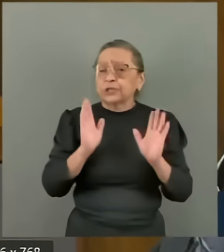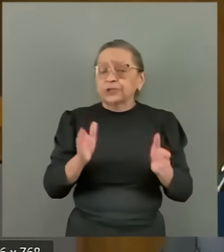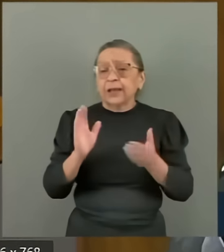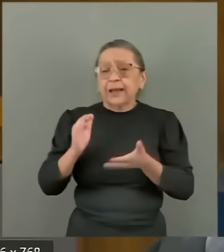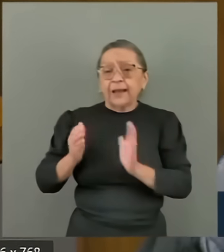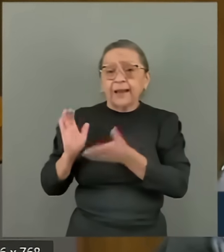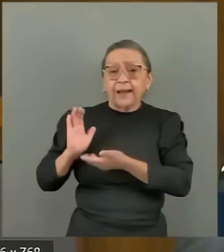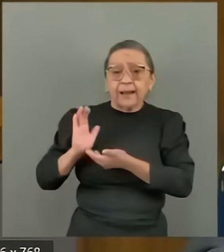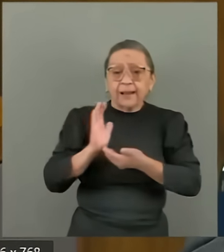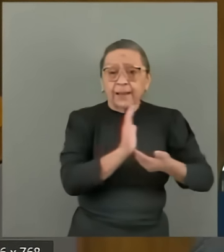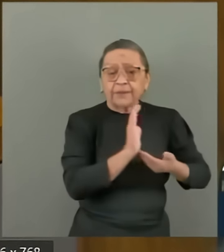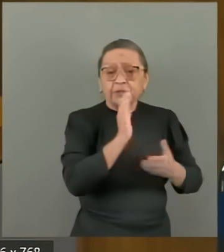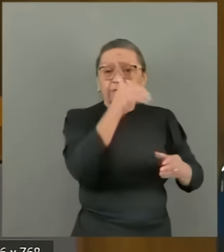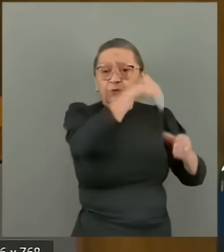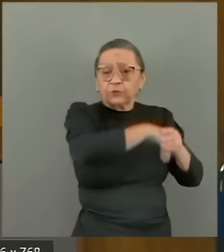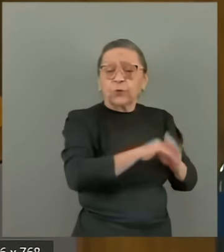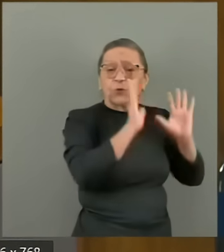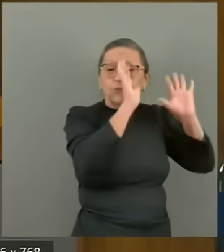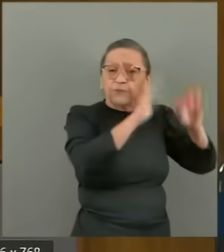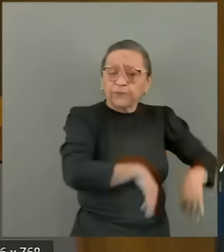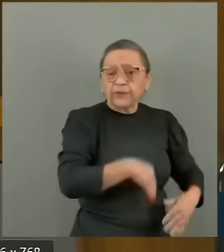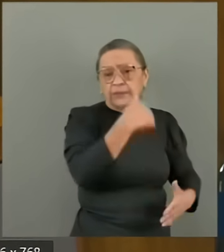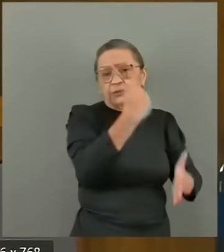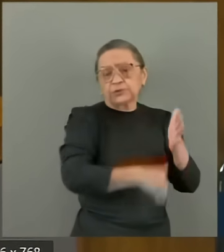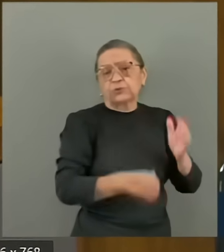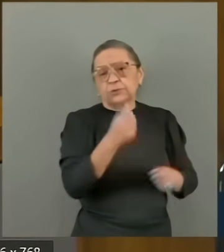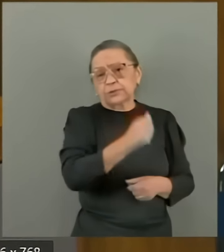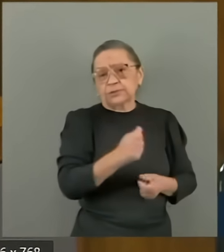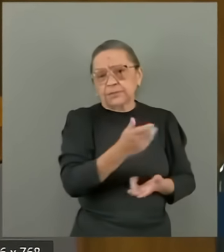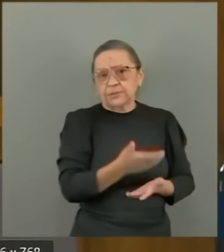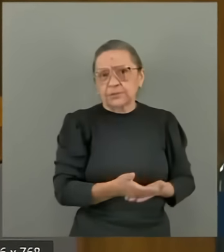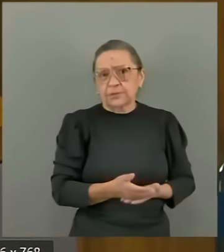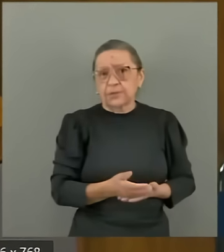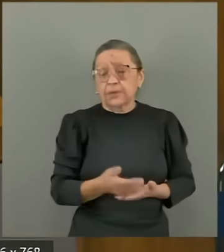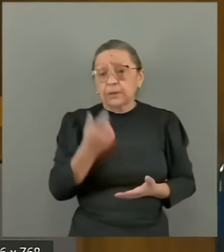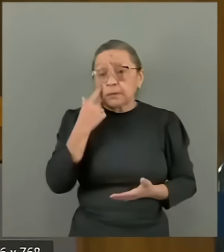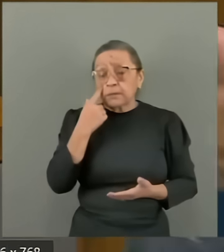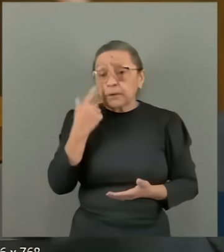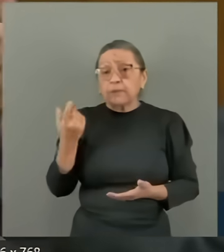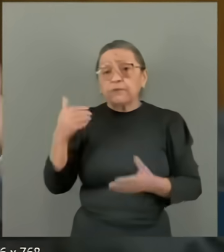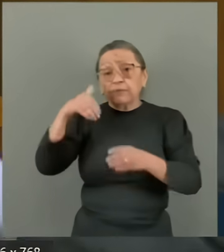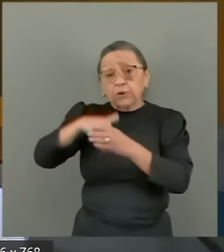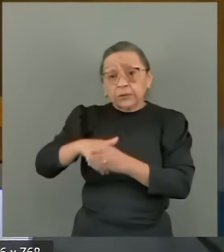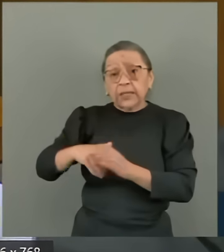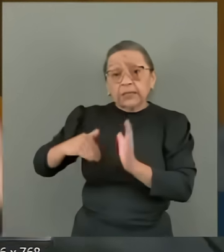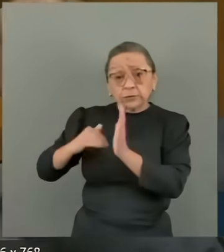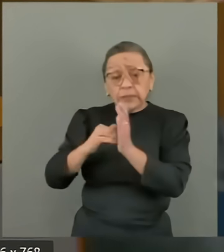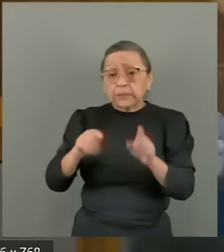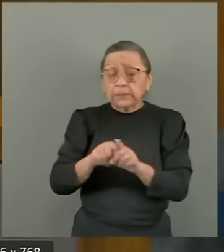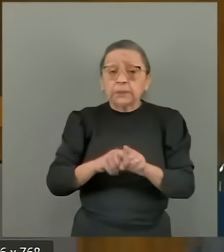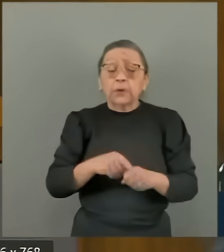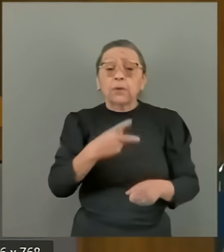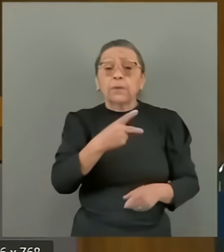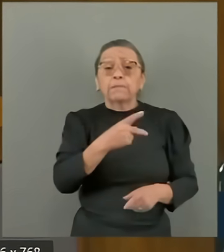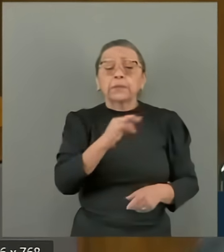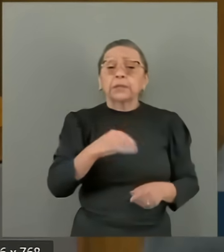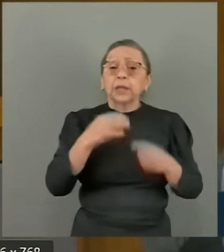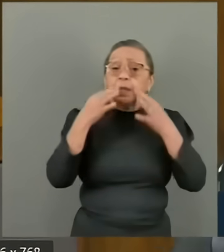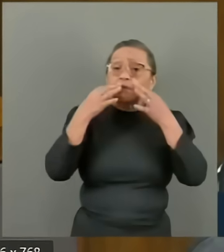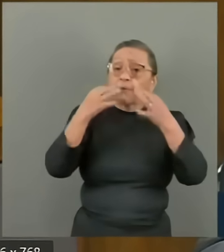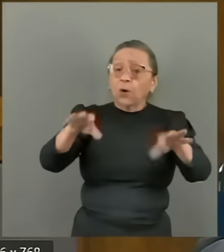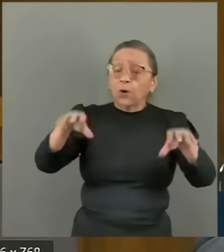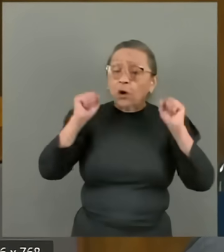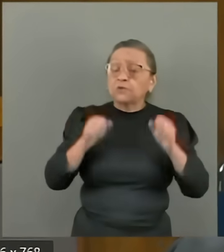Câmara o fim definitivo desses descontos associativos. Vamos votar no Senado. O PT ouve, faz o vídeo de mercador, faz